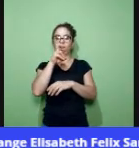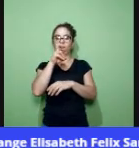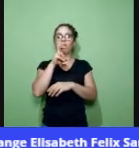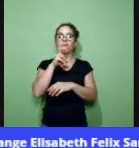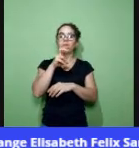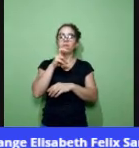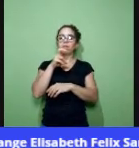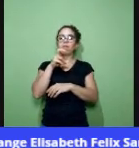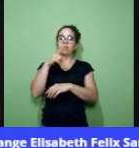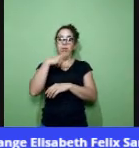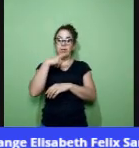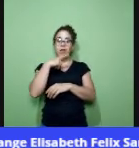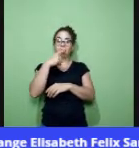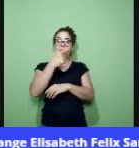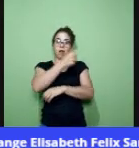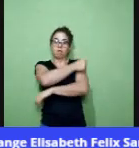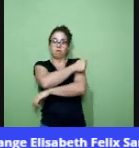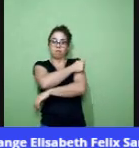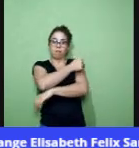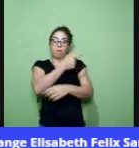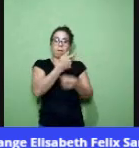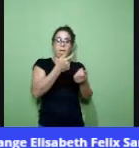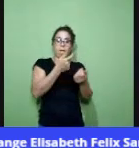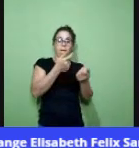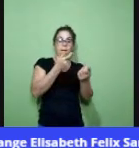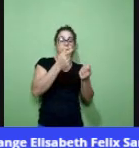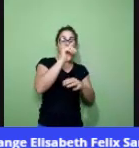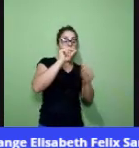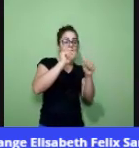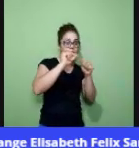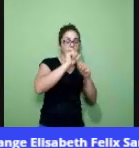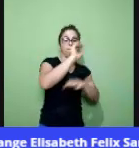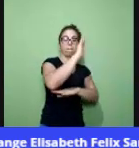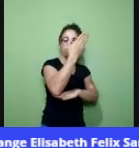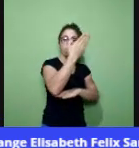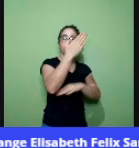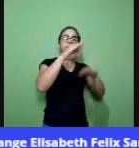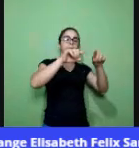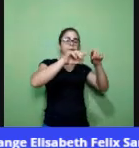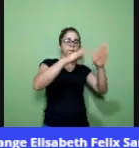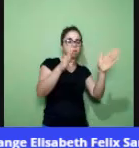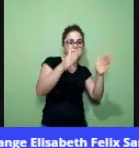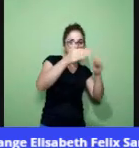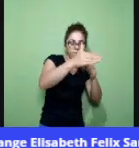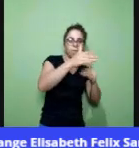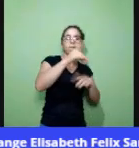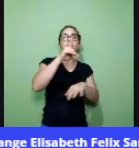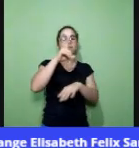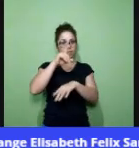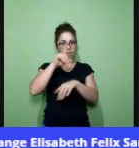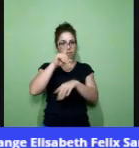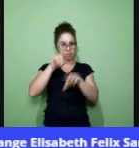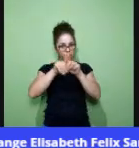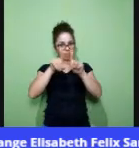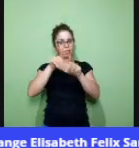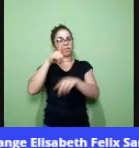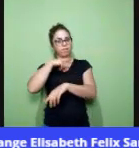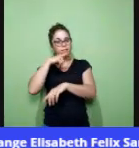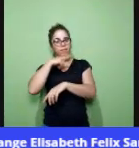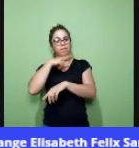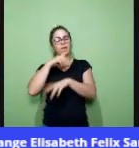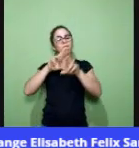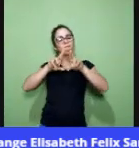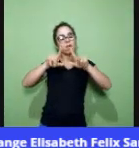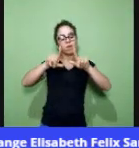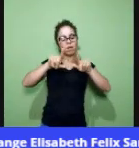não tem controle de força. Então, se eu tenho um aluno assim que necessita de material de madeira, a gente também consegue confeccionar em madeira, uma madeira